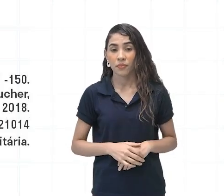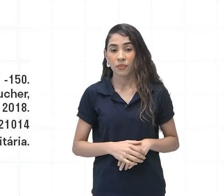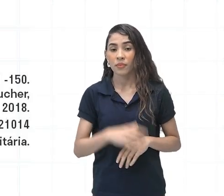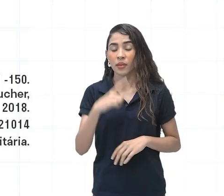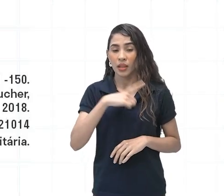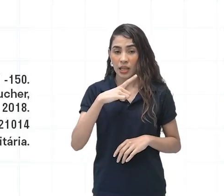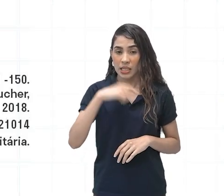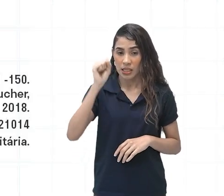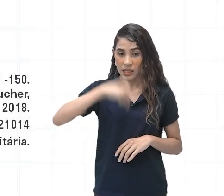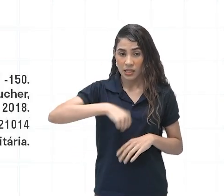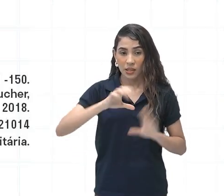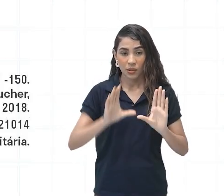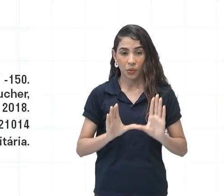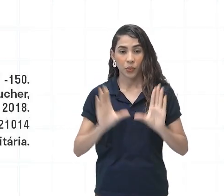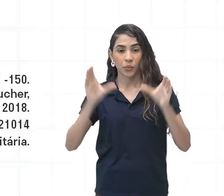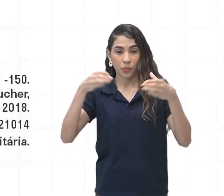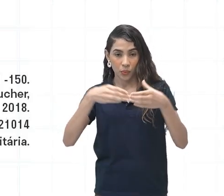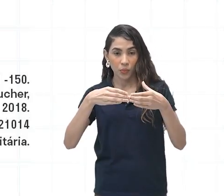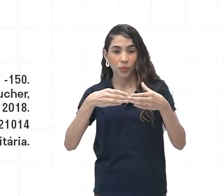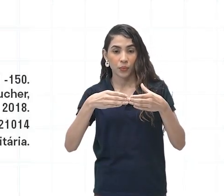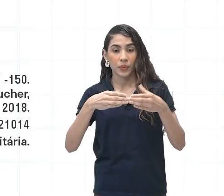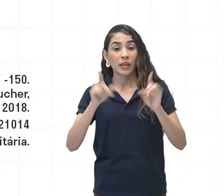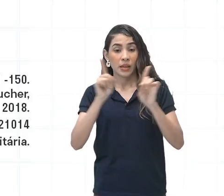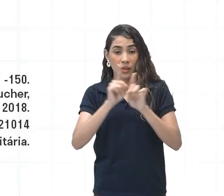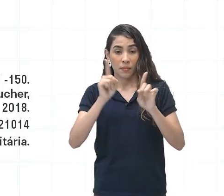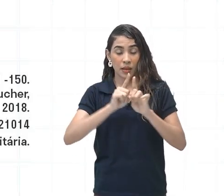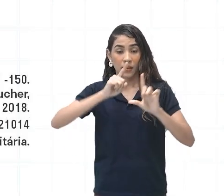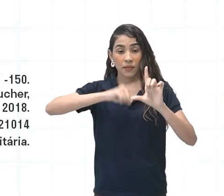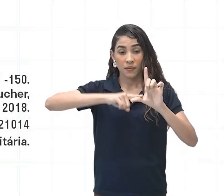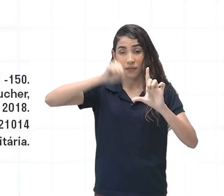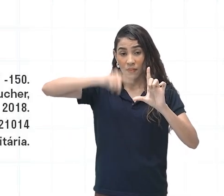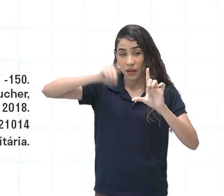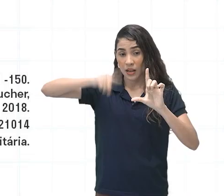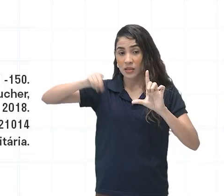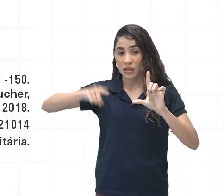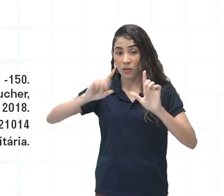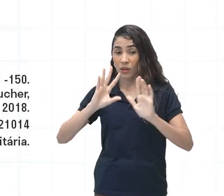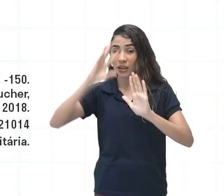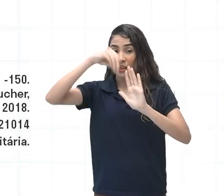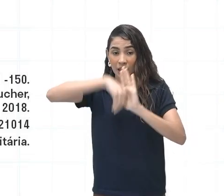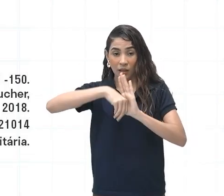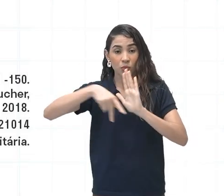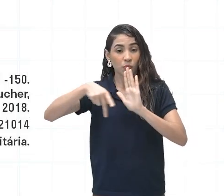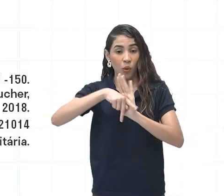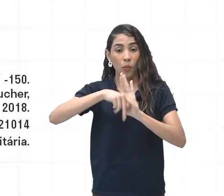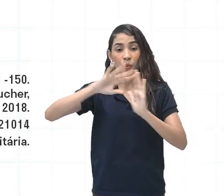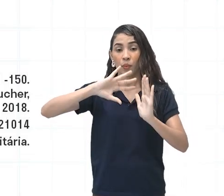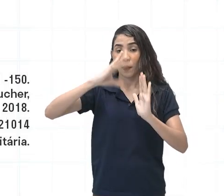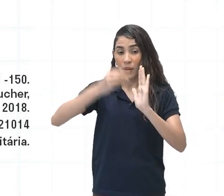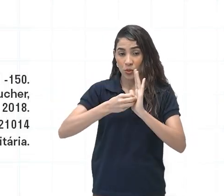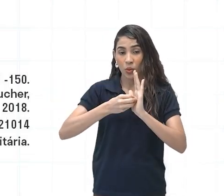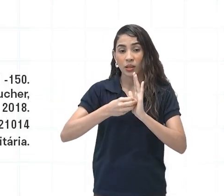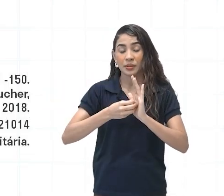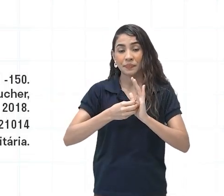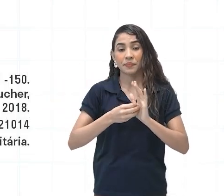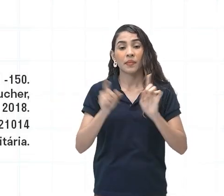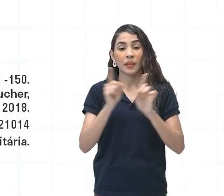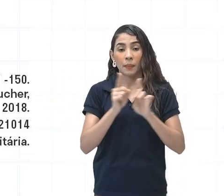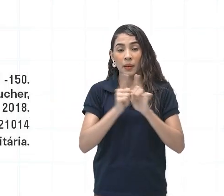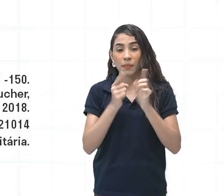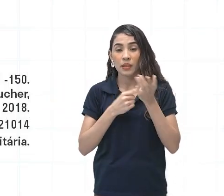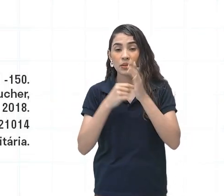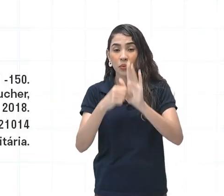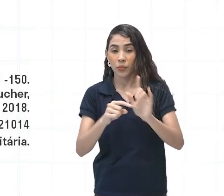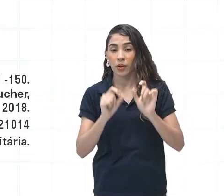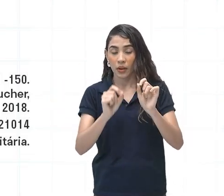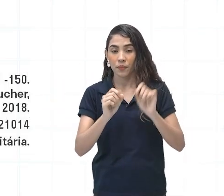existem sim agrupamentos e variações dentro do nosso próprio estado. E que demonstrou para a gente